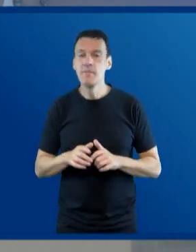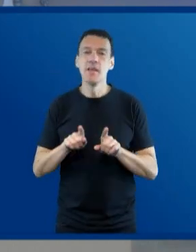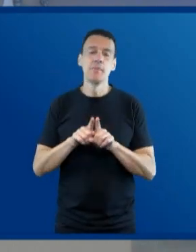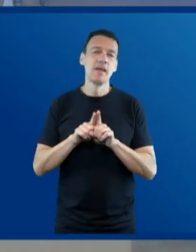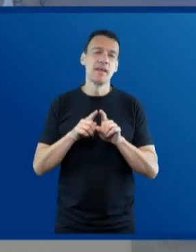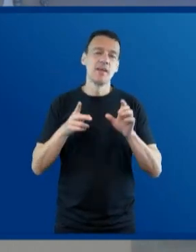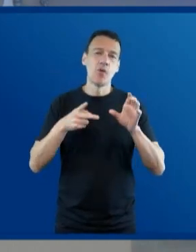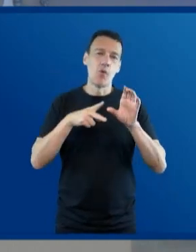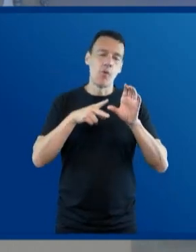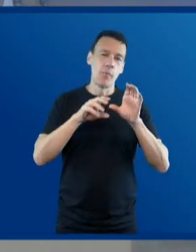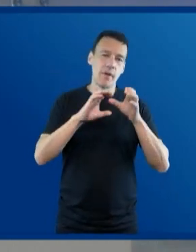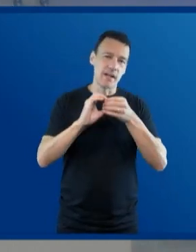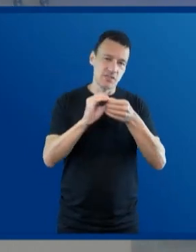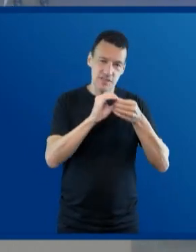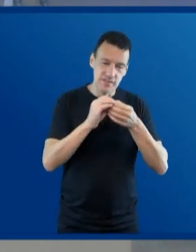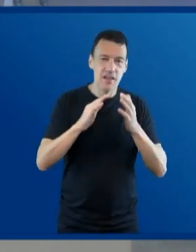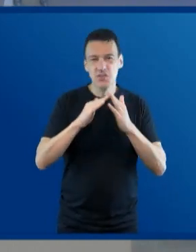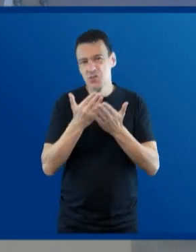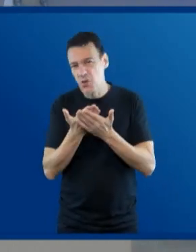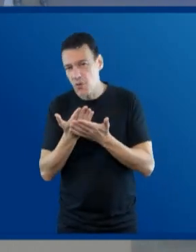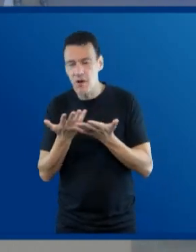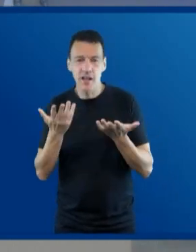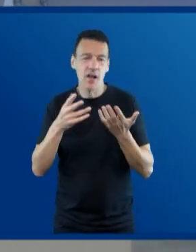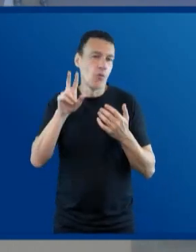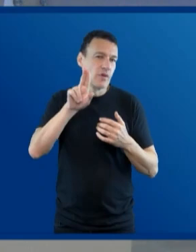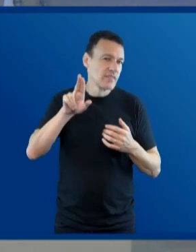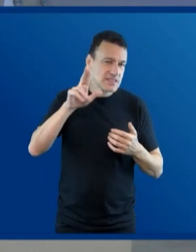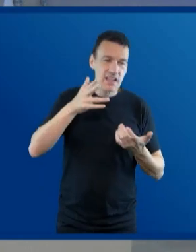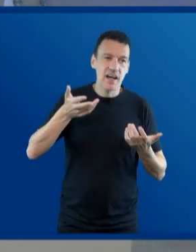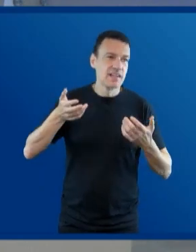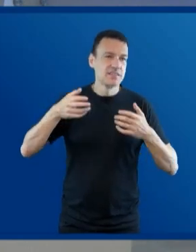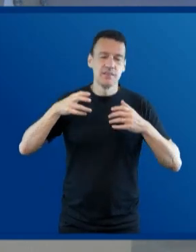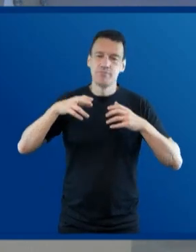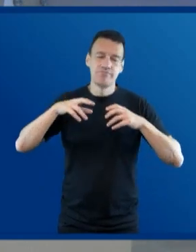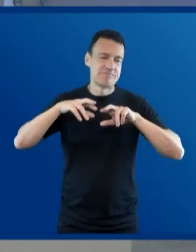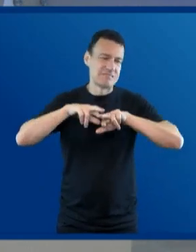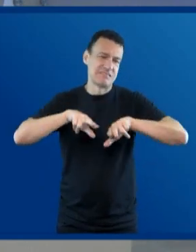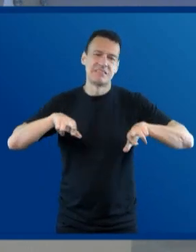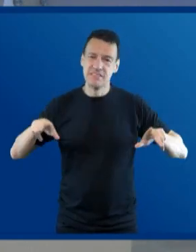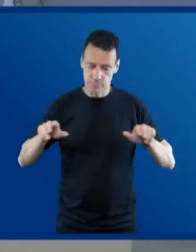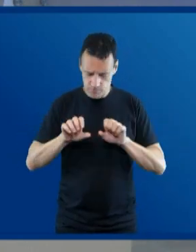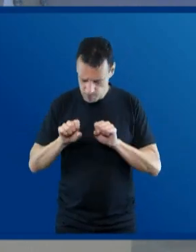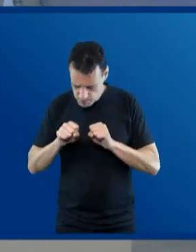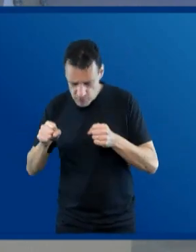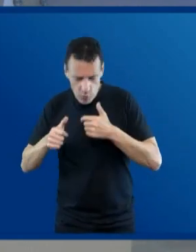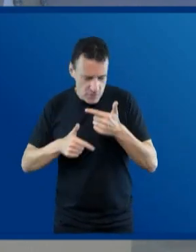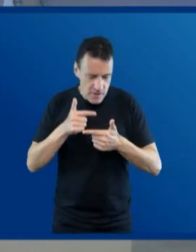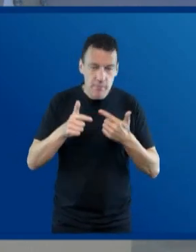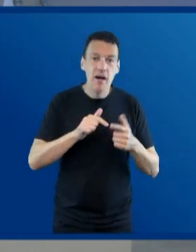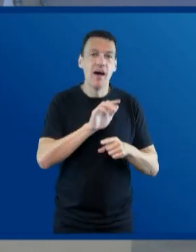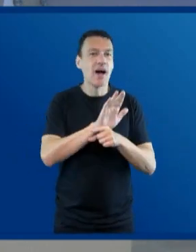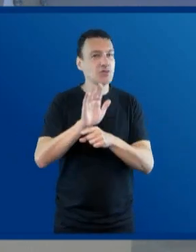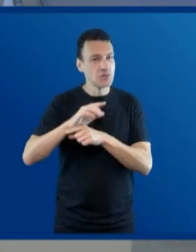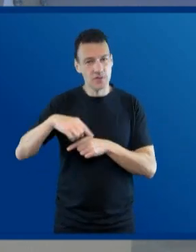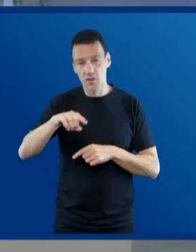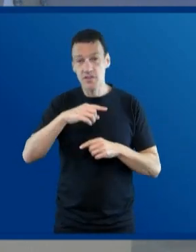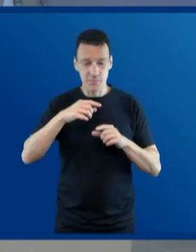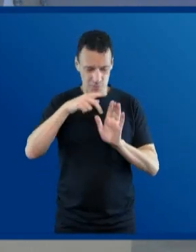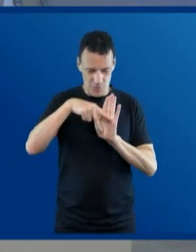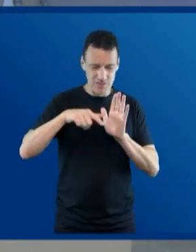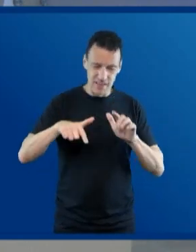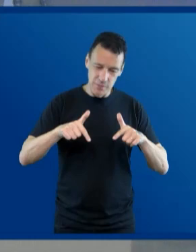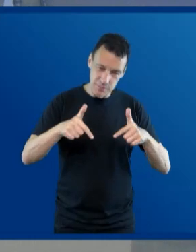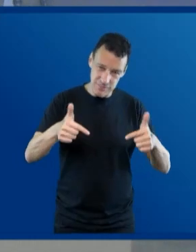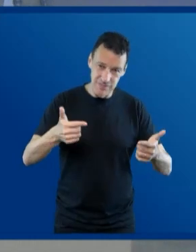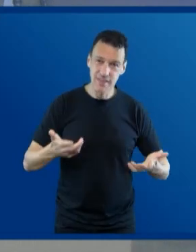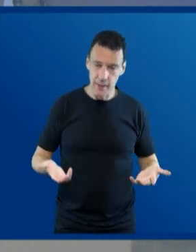as universidades, que também têm trabalhado ativamente para colocar a campanha de pé. E eu não poderia deixar